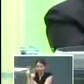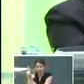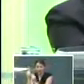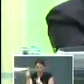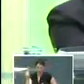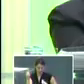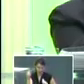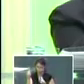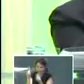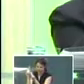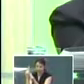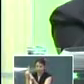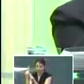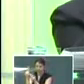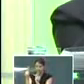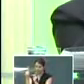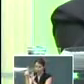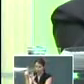é a videira.